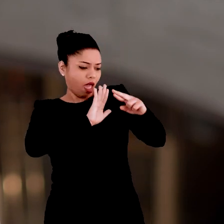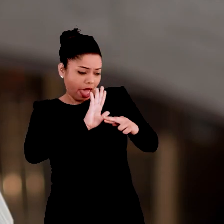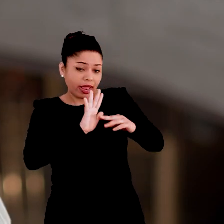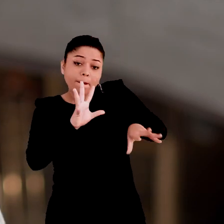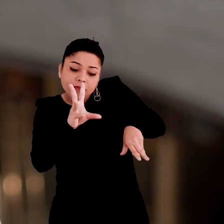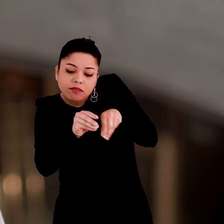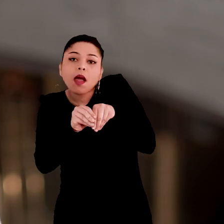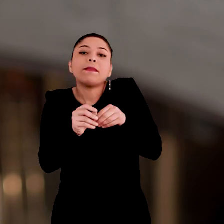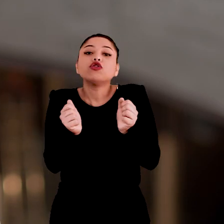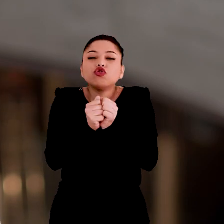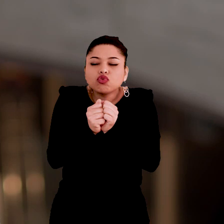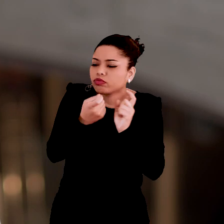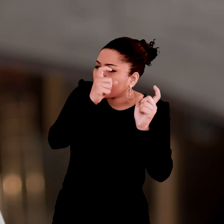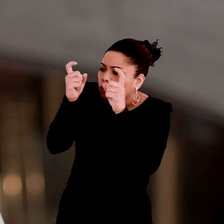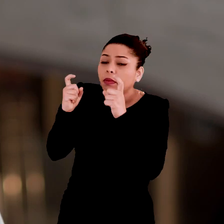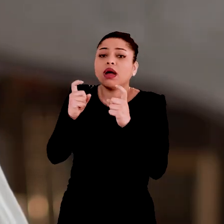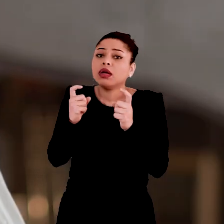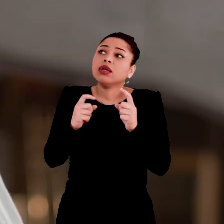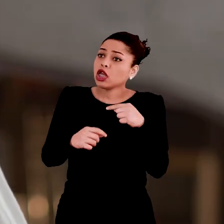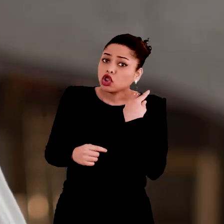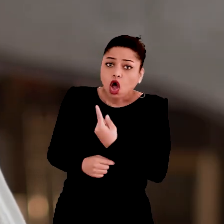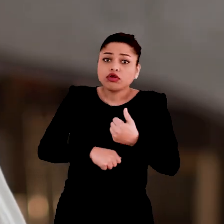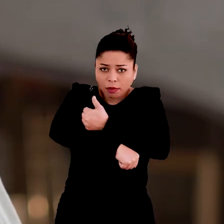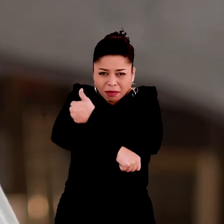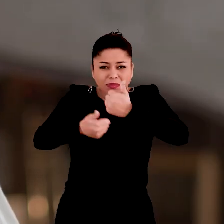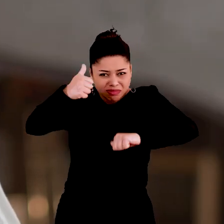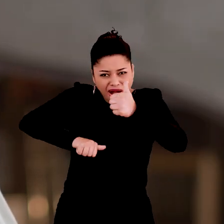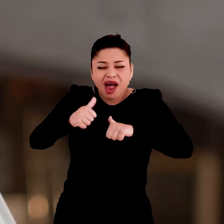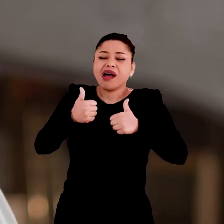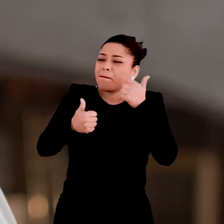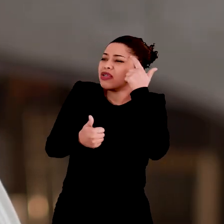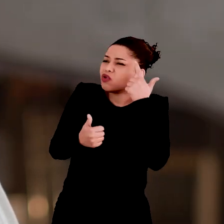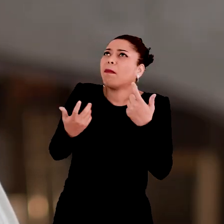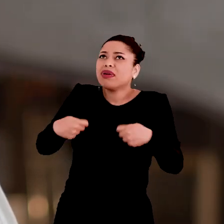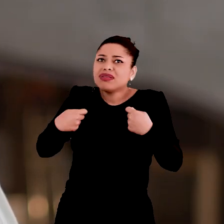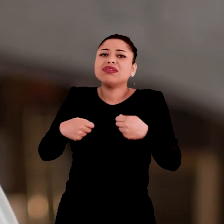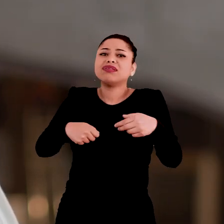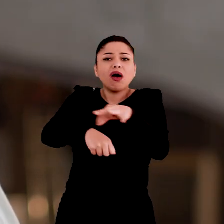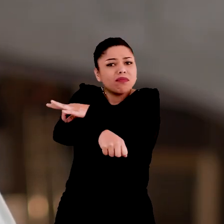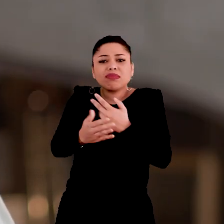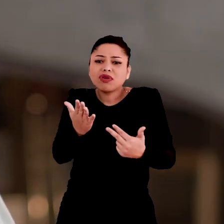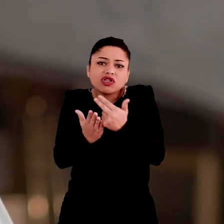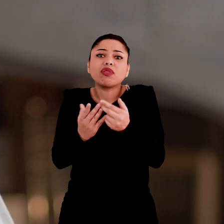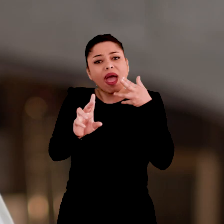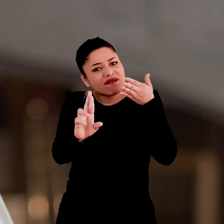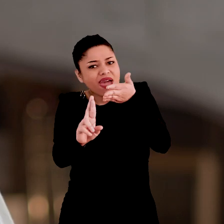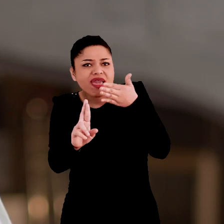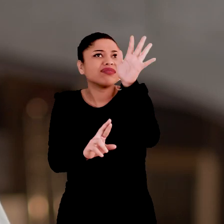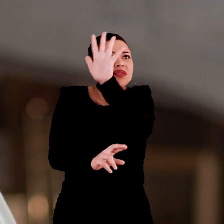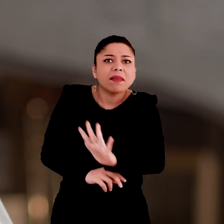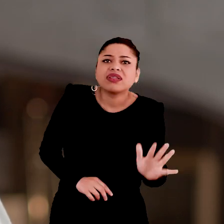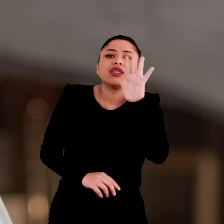construir novas referências para o cenário nacional, estimular jovens arquitetos e arquitetas, promover um certo alargamento também do